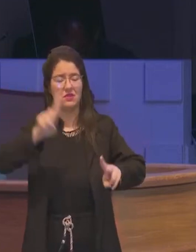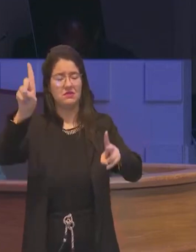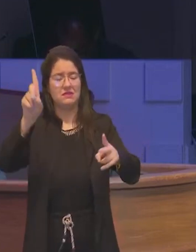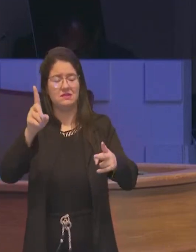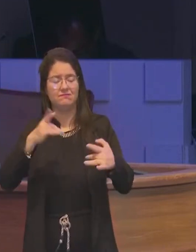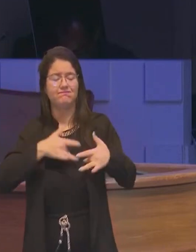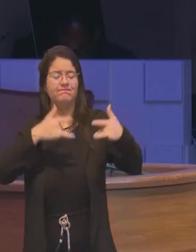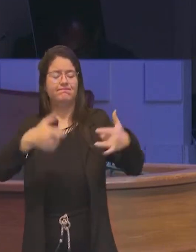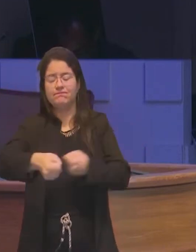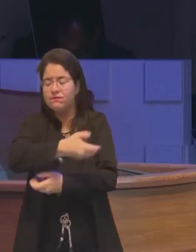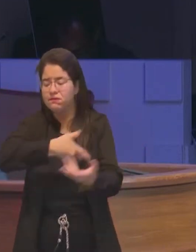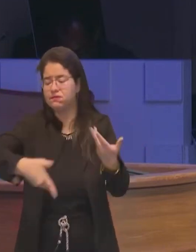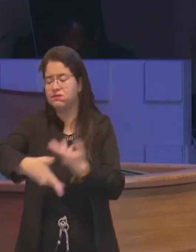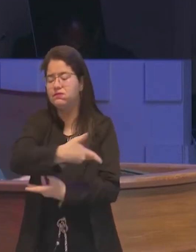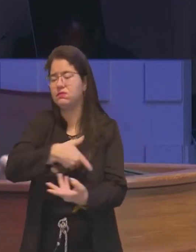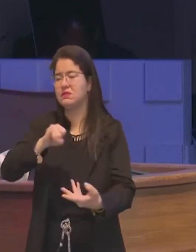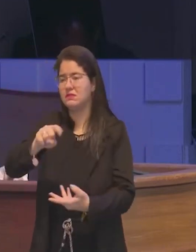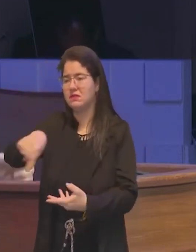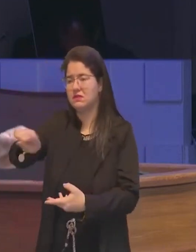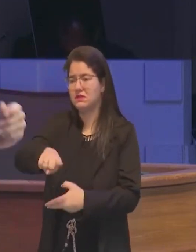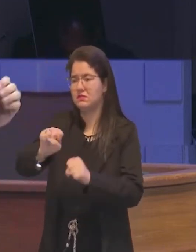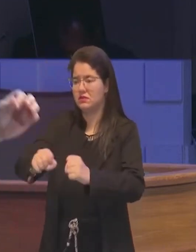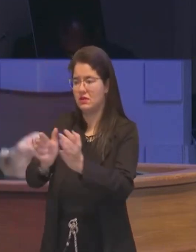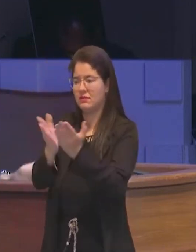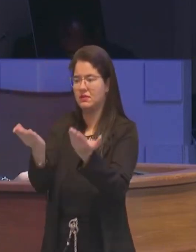em 2 Pedro, o